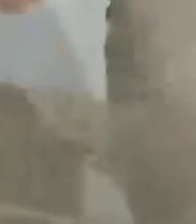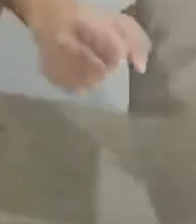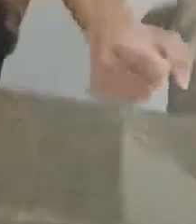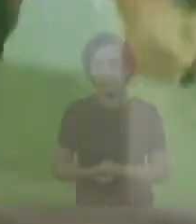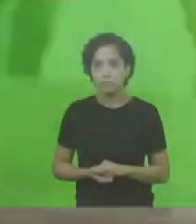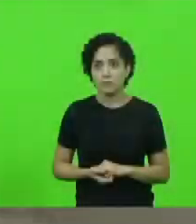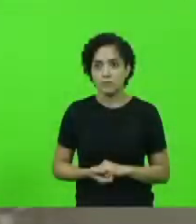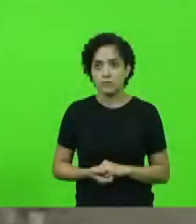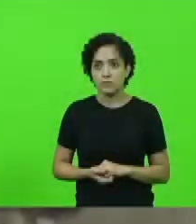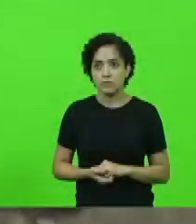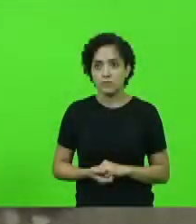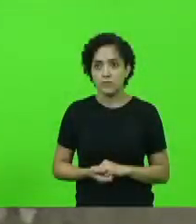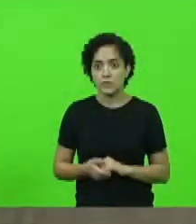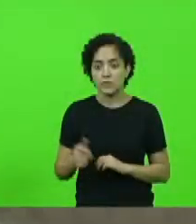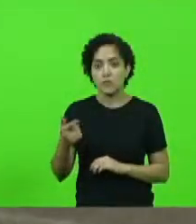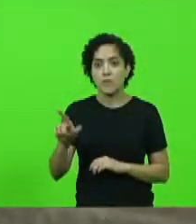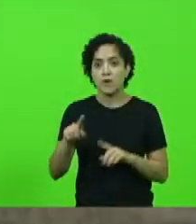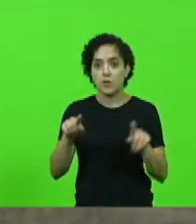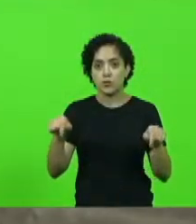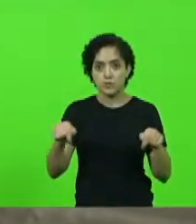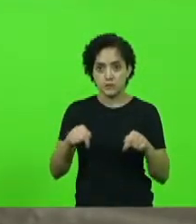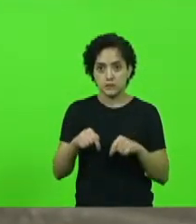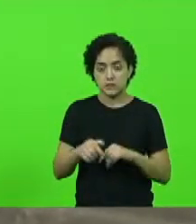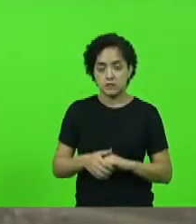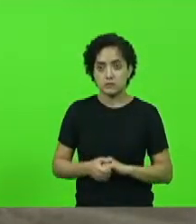Para outra ala.